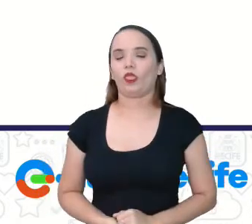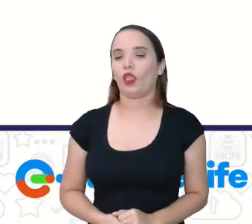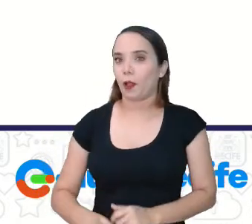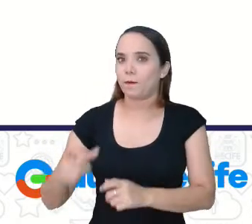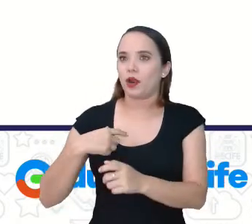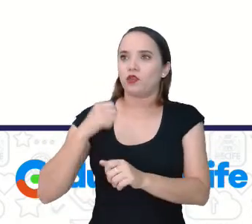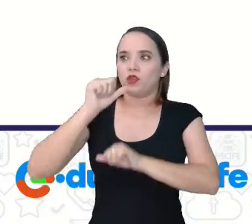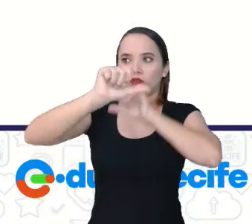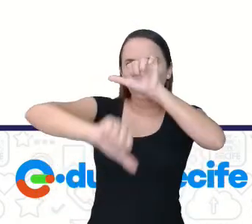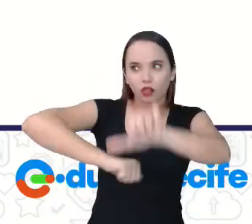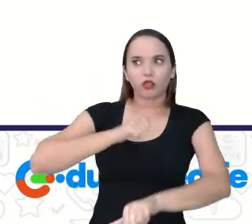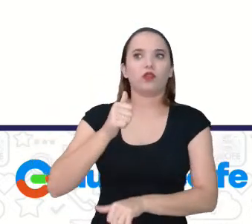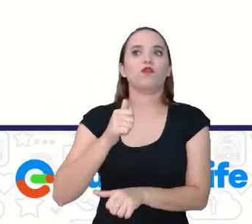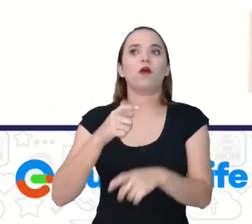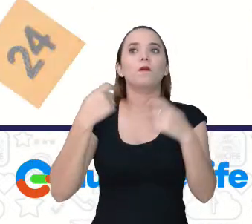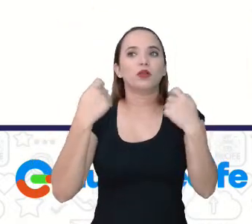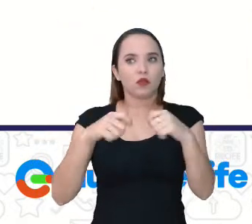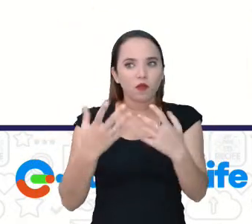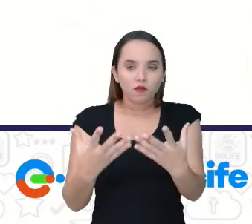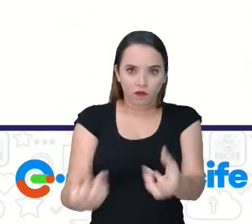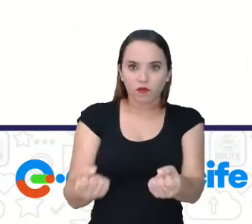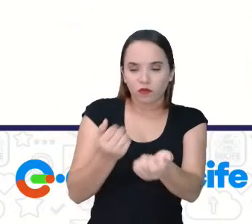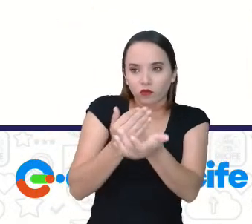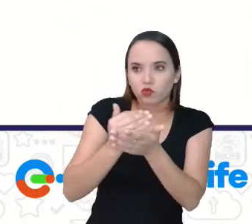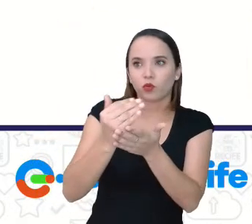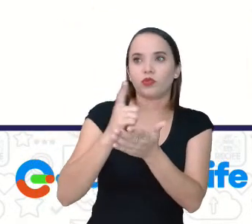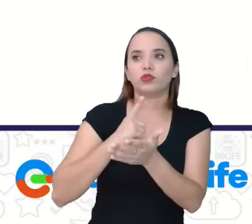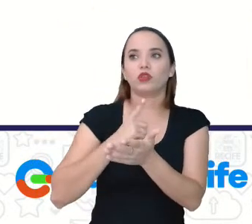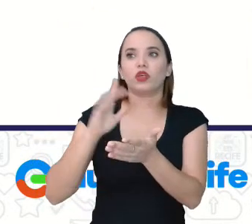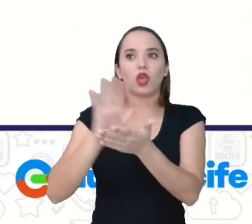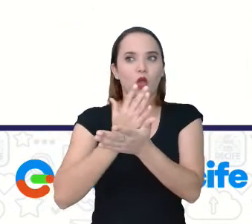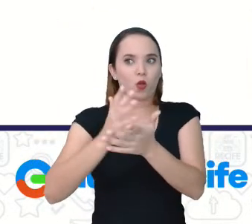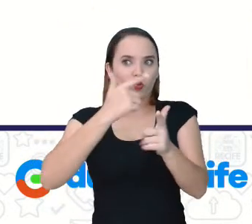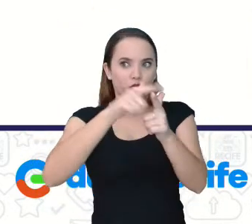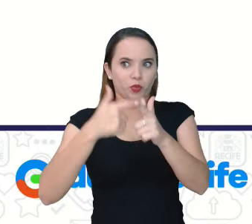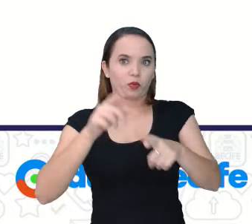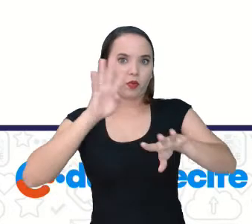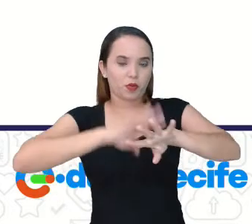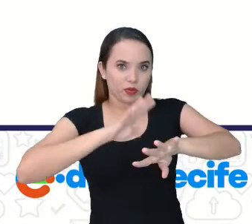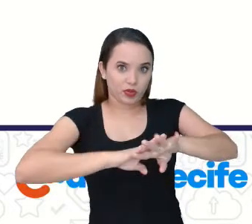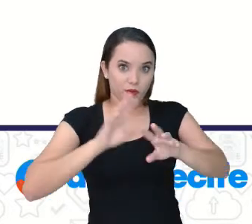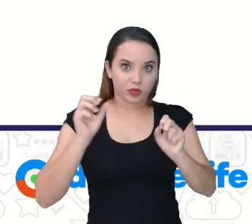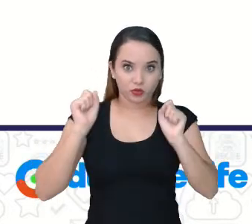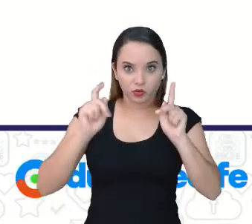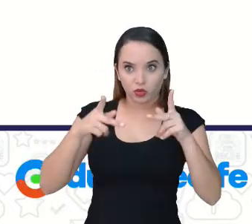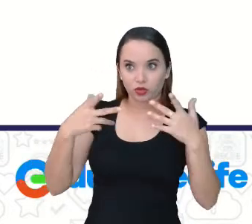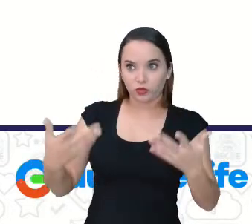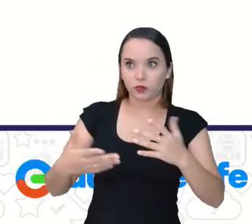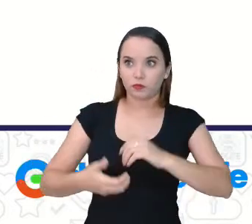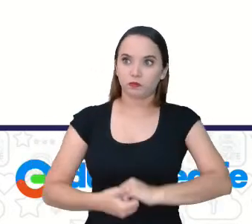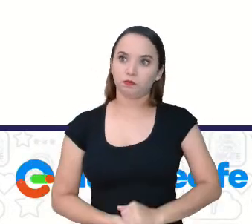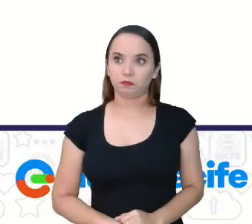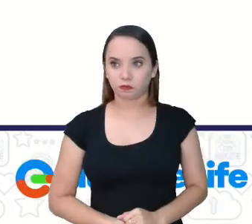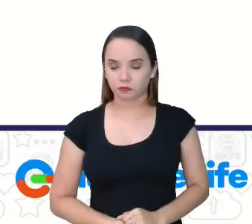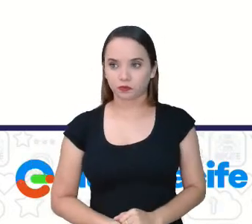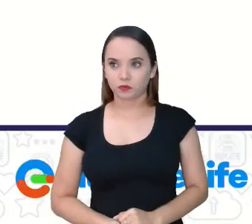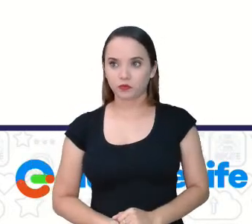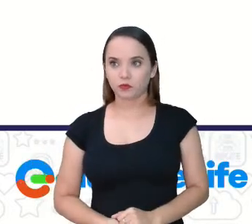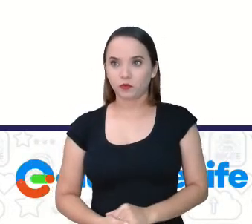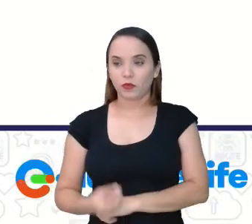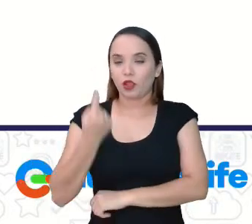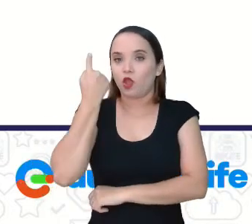essa transformação, vamos começar a ver aí alguns cálculos, certo? A gente sabe que em um